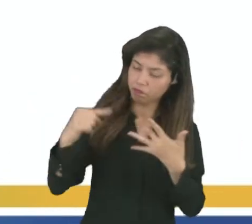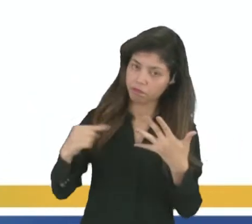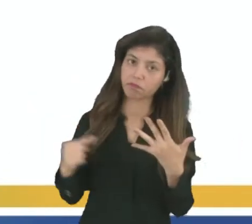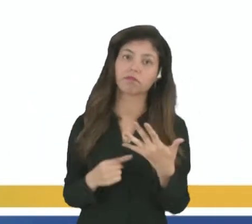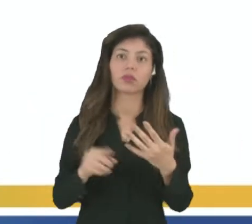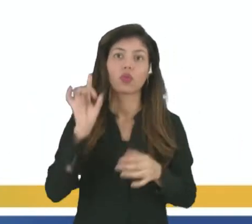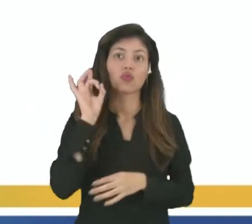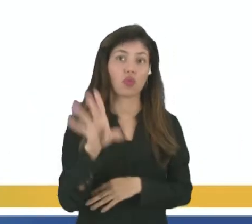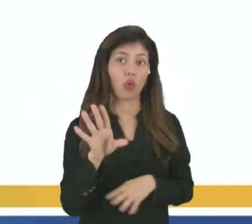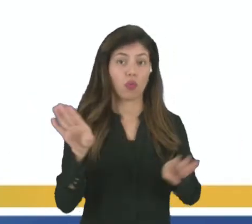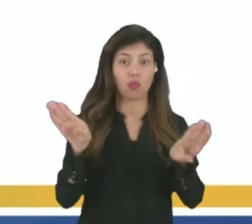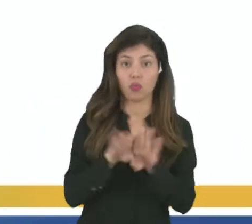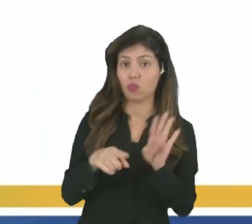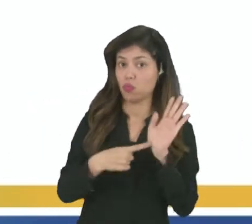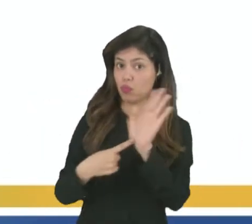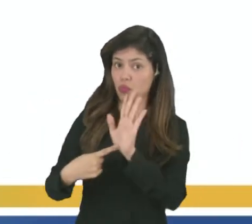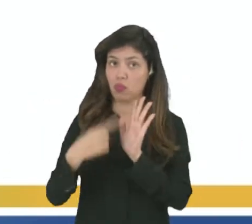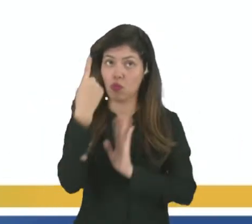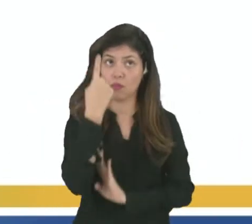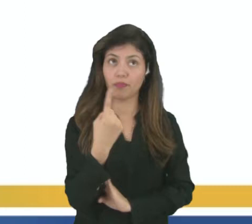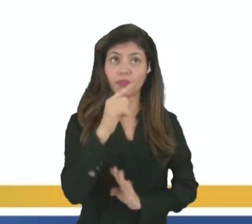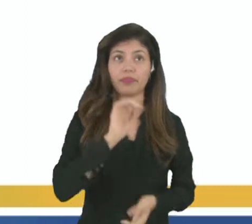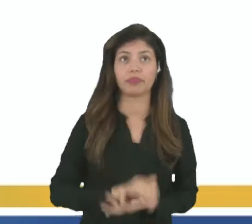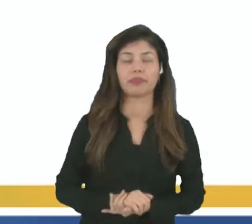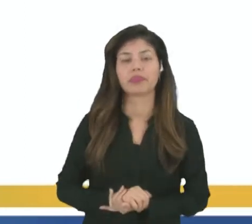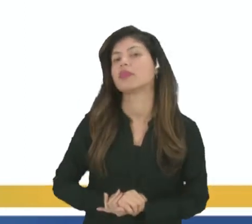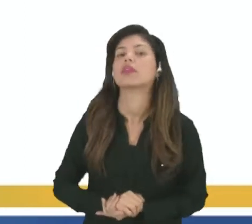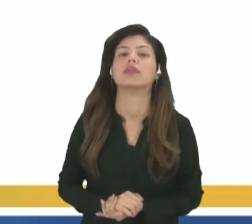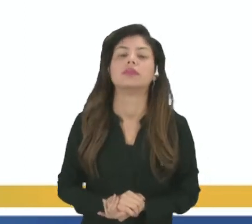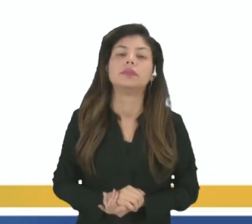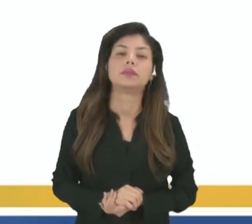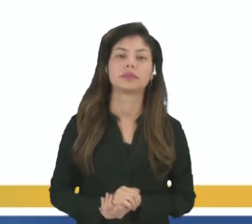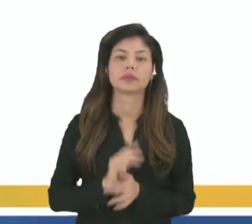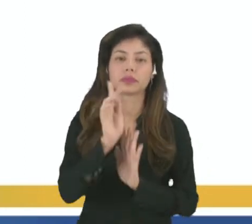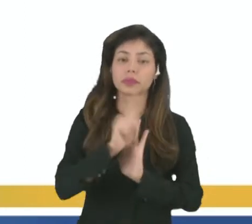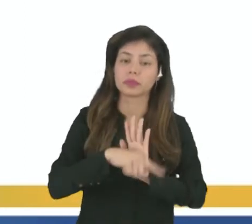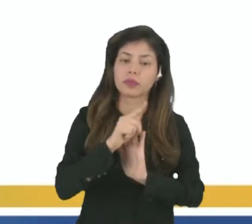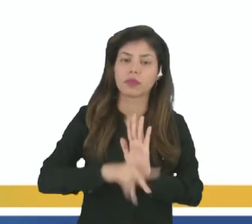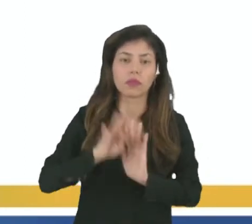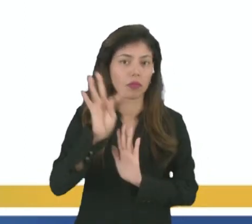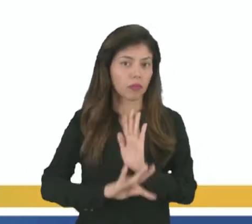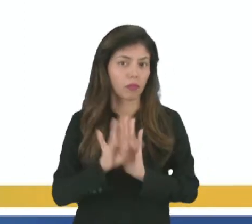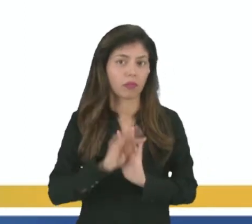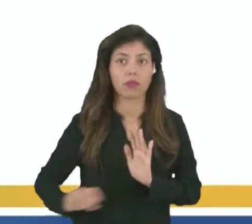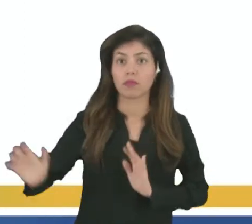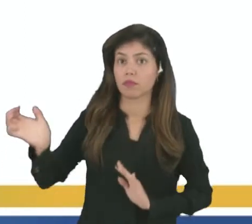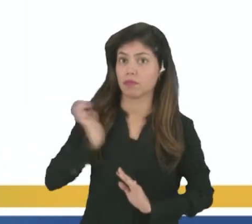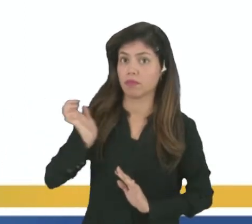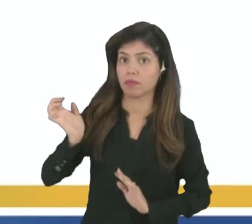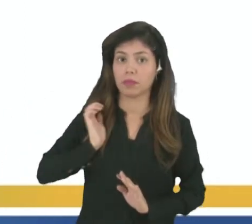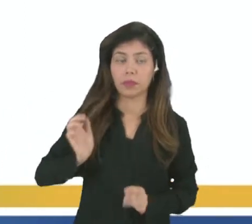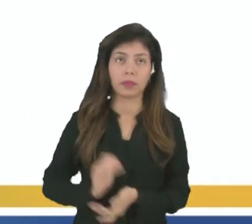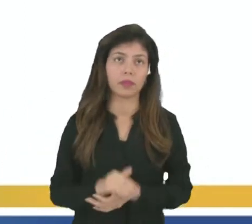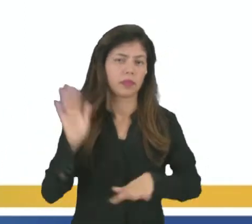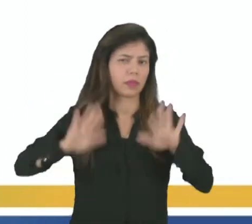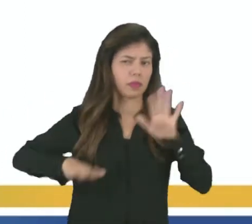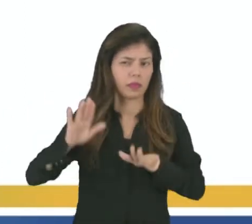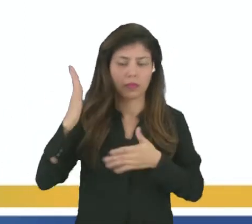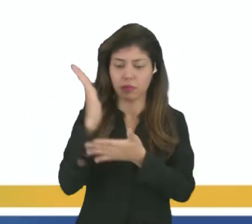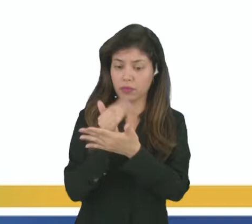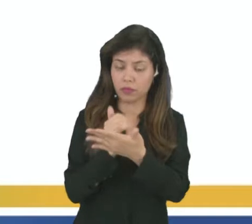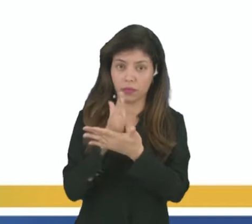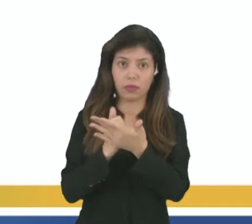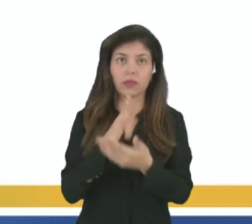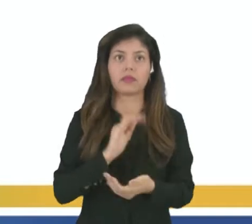só tem um tipo de resumo para que a gente entenda. Os gêneros textuais, eles são muito ricos e às vezes se